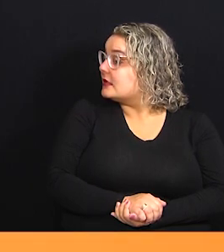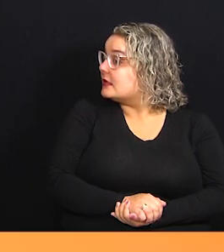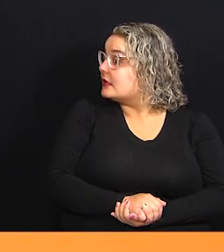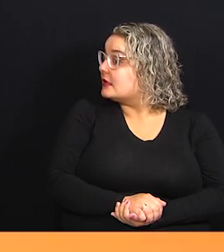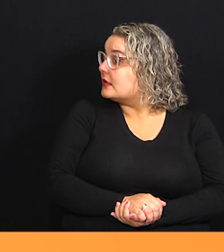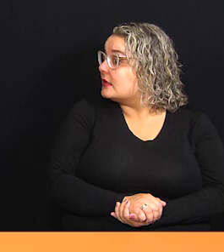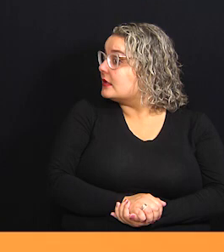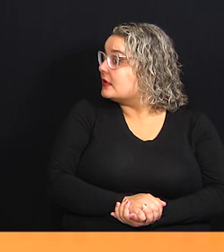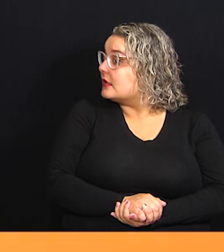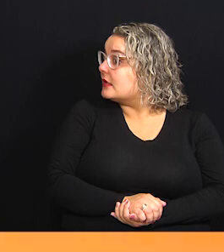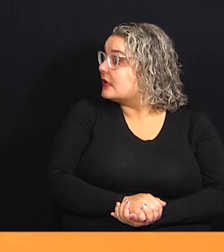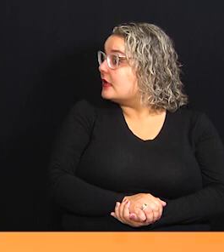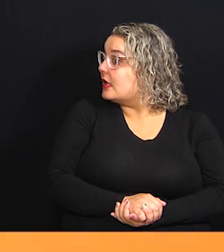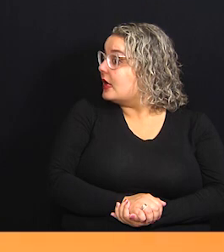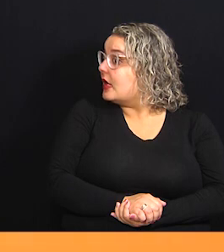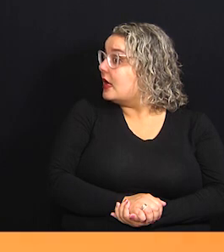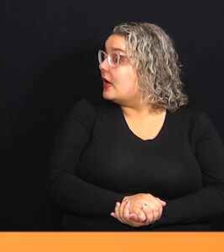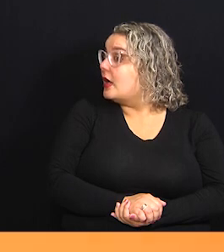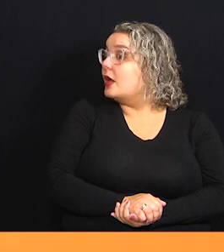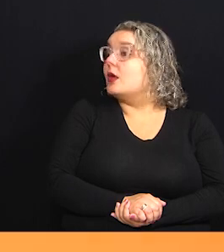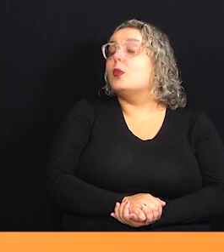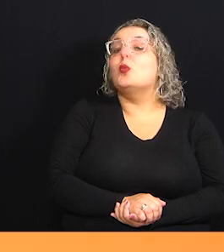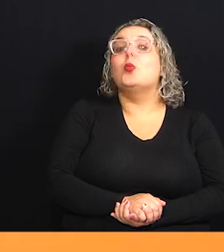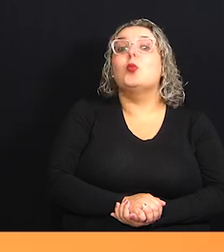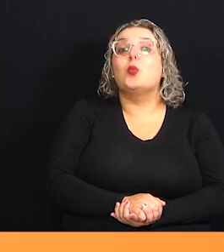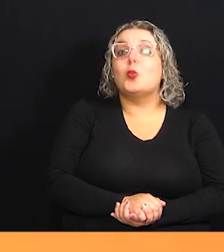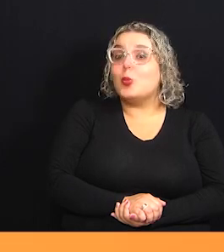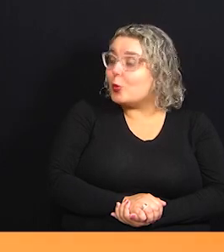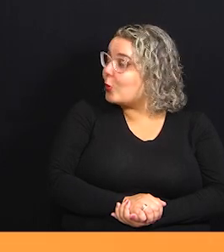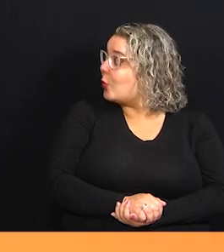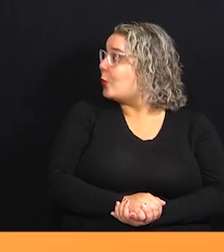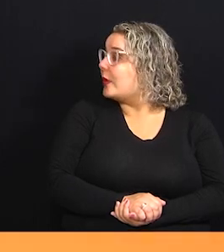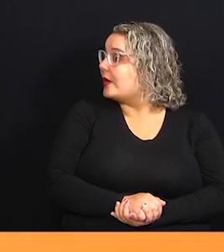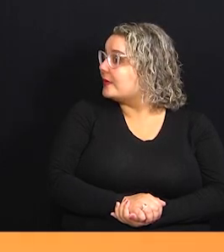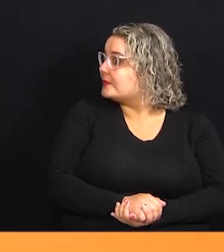What about her skin? She was like mine.